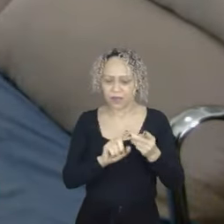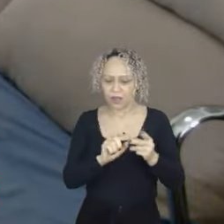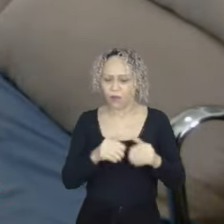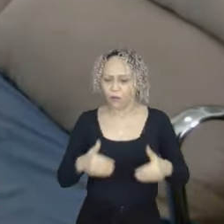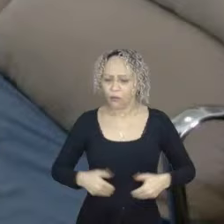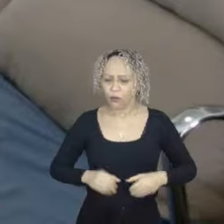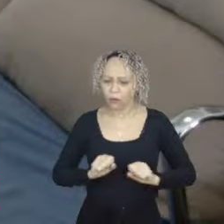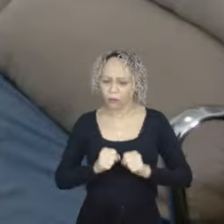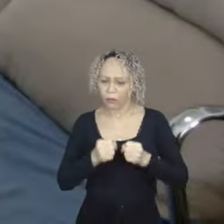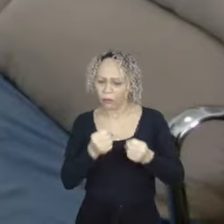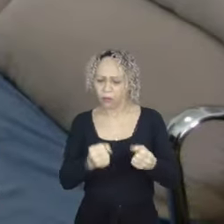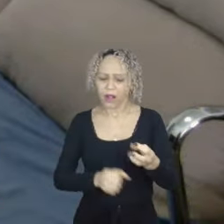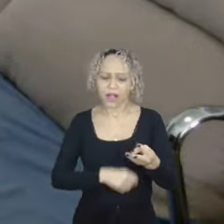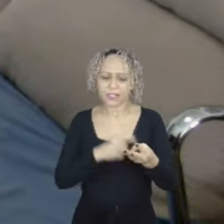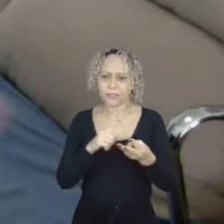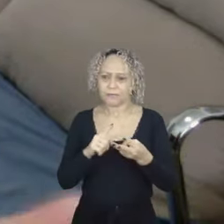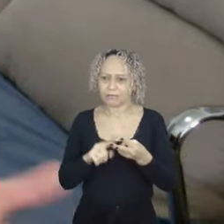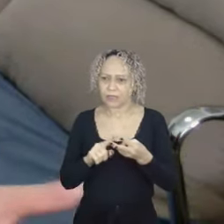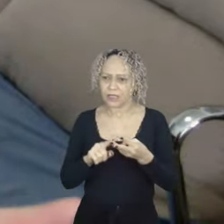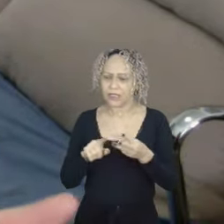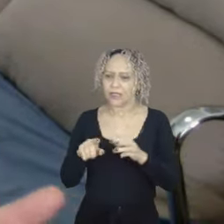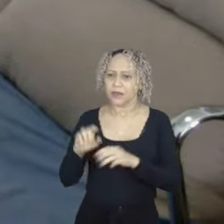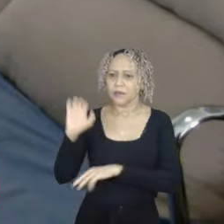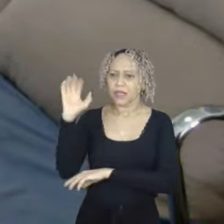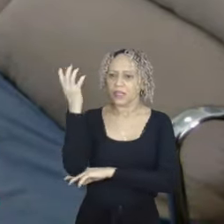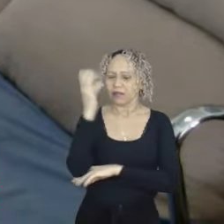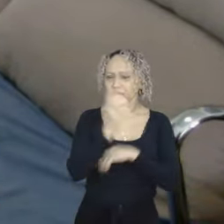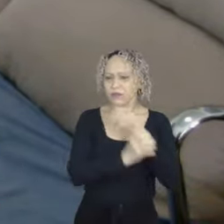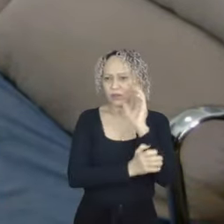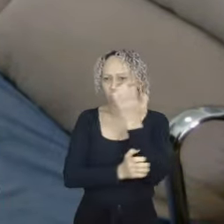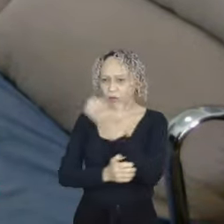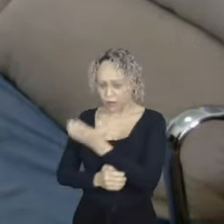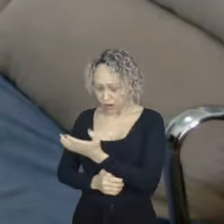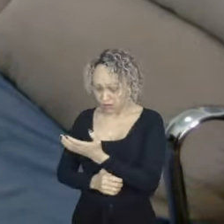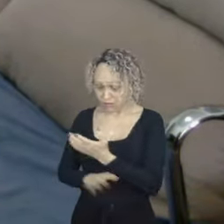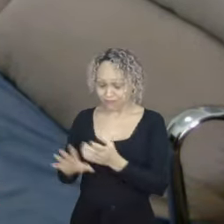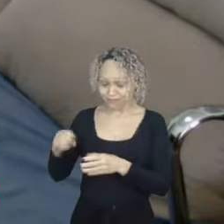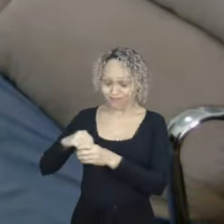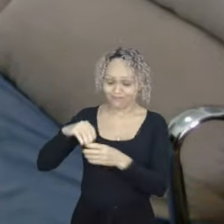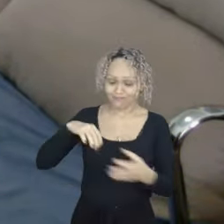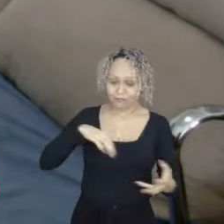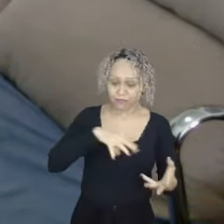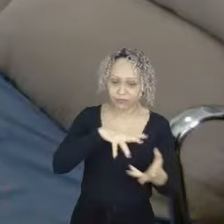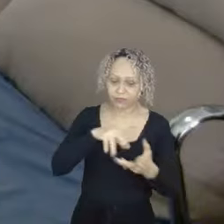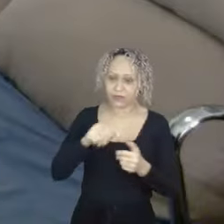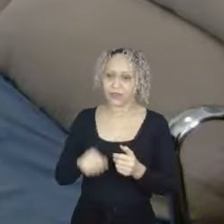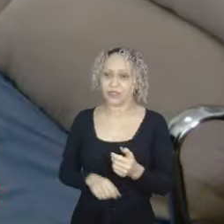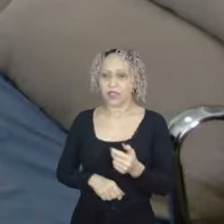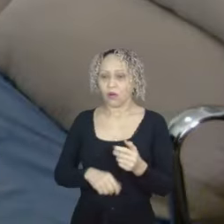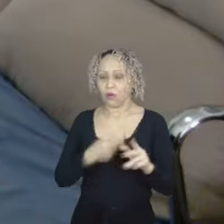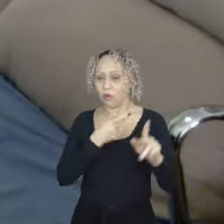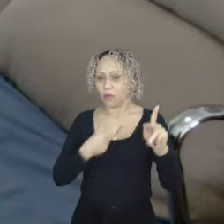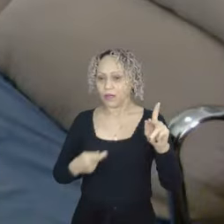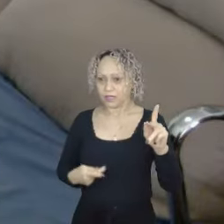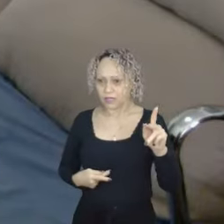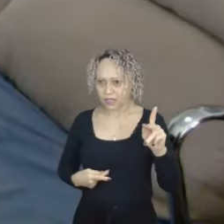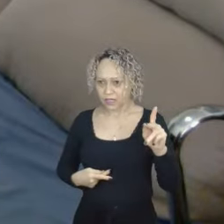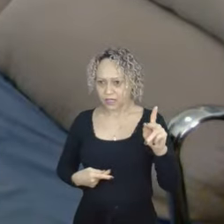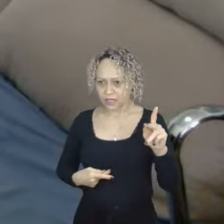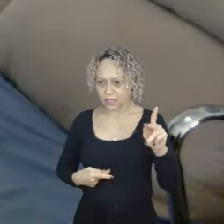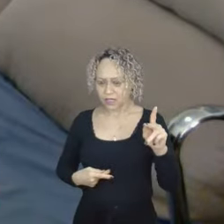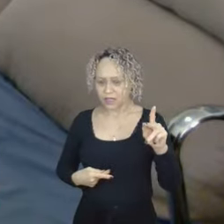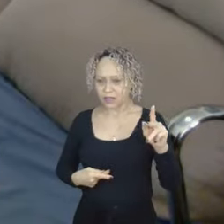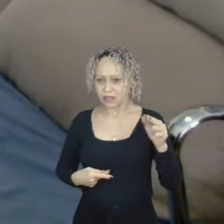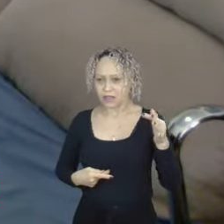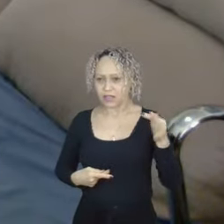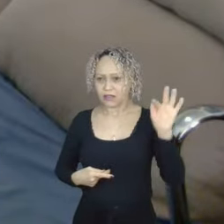A agenda desses três eixos aí tem, pelo menos no discurso até agora, tem todo o apoio do presidente Macron. Então, aqui tem saudado